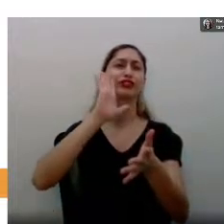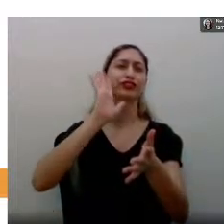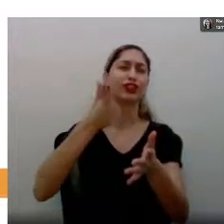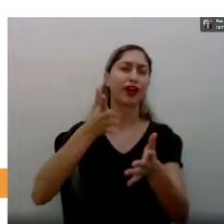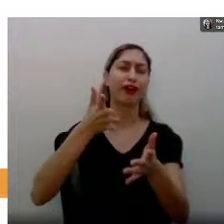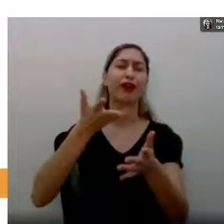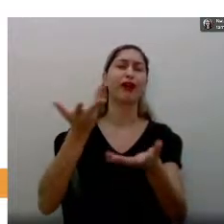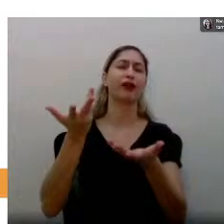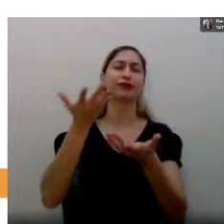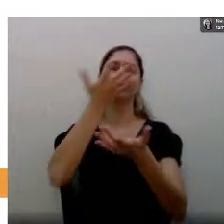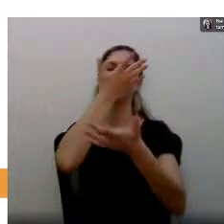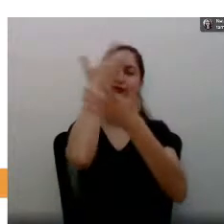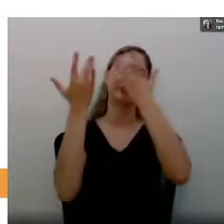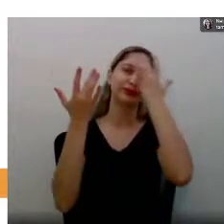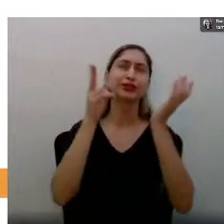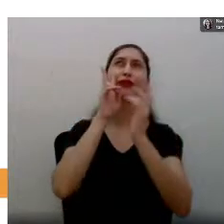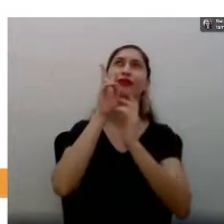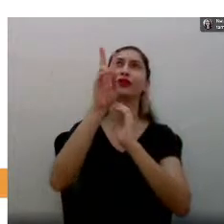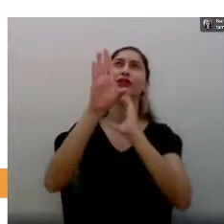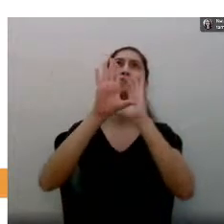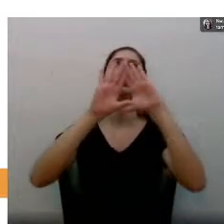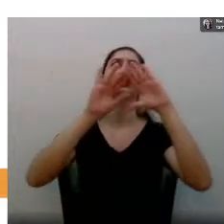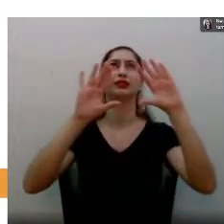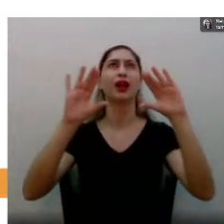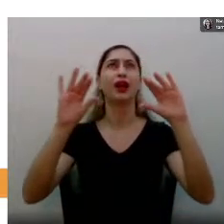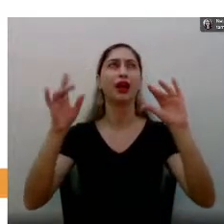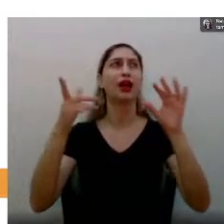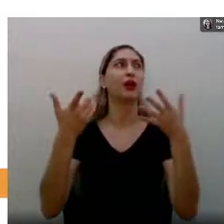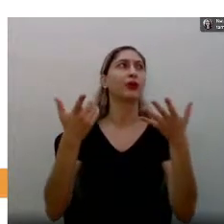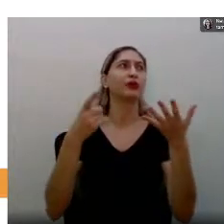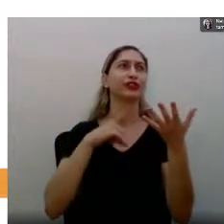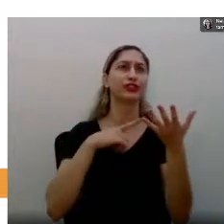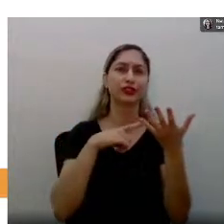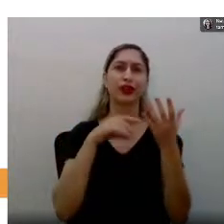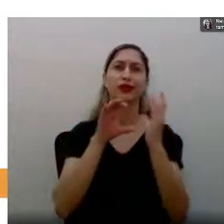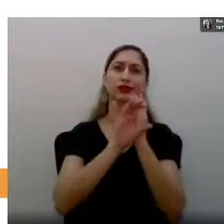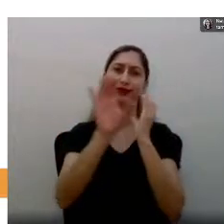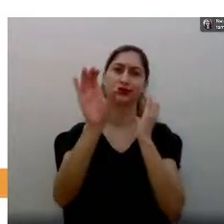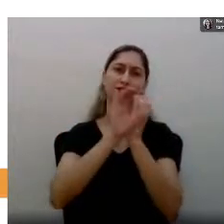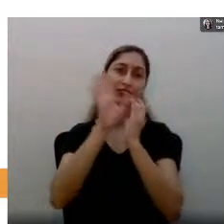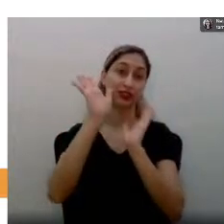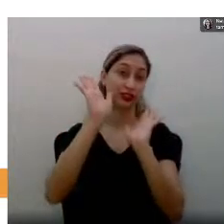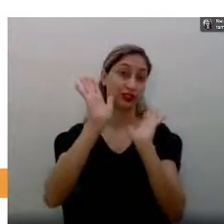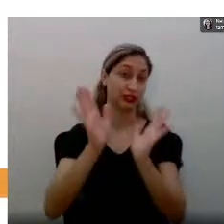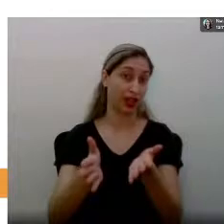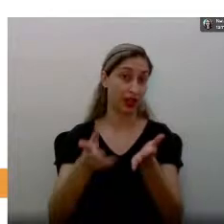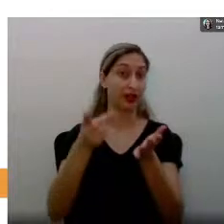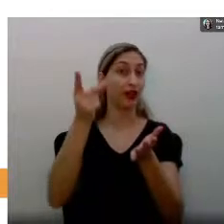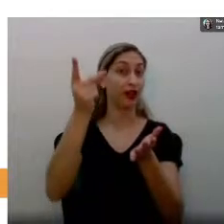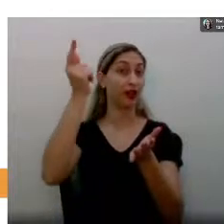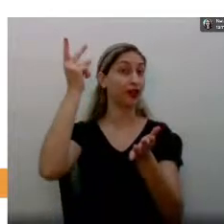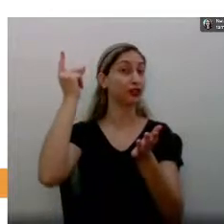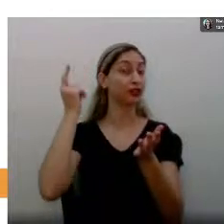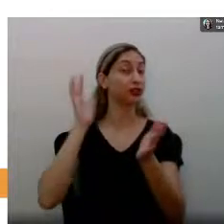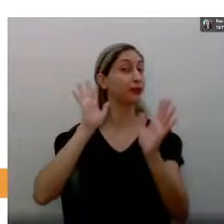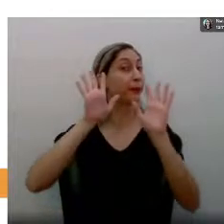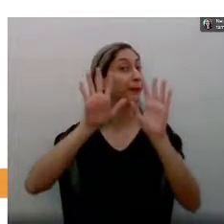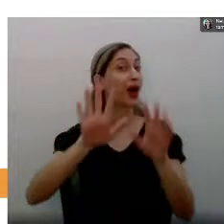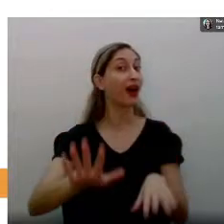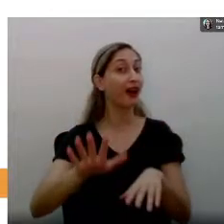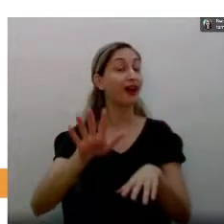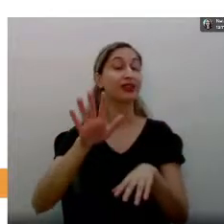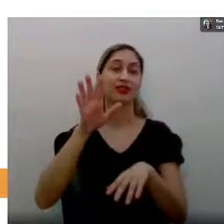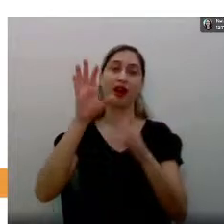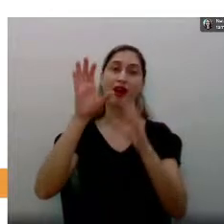1800 alguma coisa que não lembrar da agora certinho né tinha astronomia aqui porém não é a astronomia